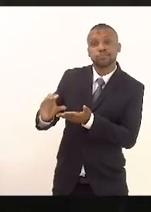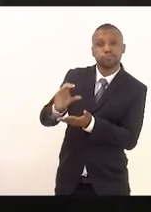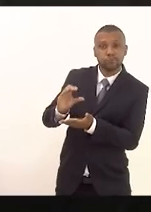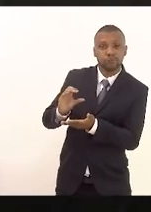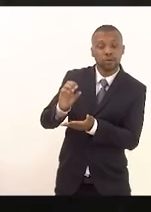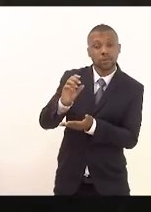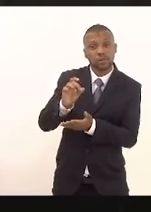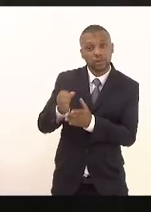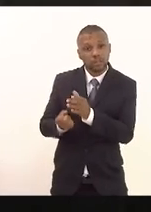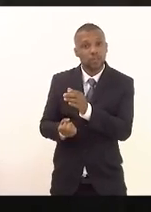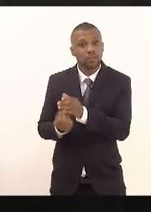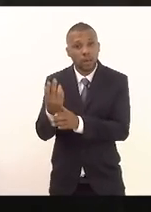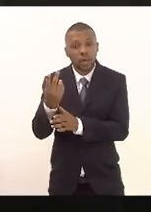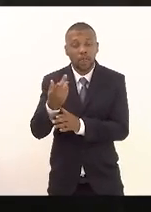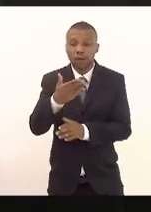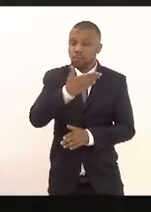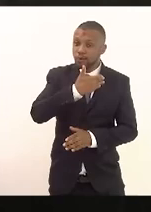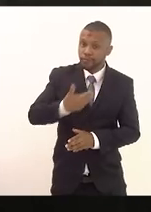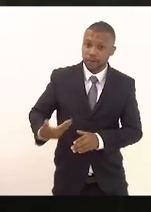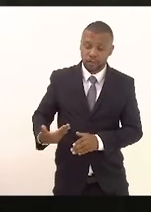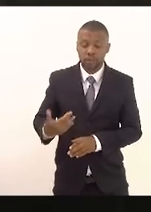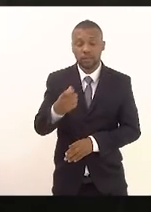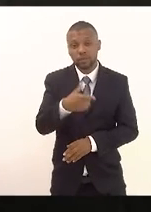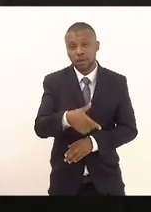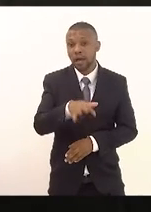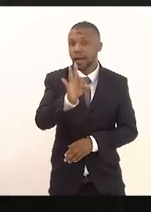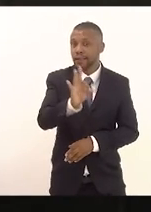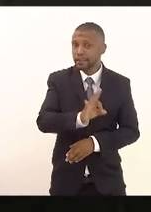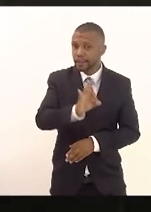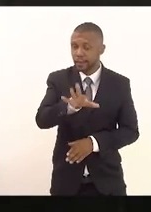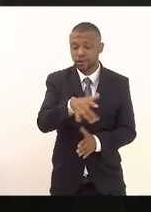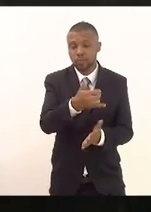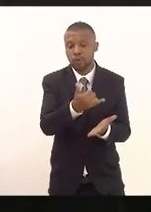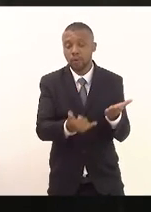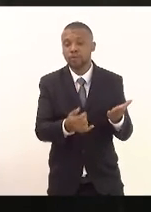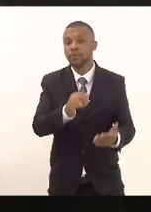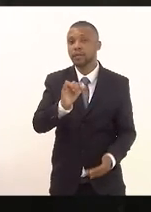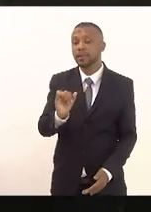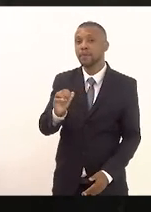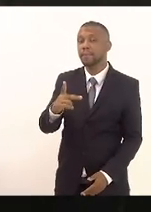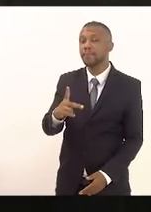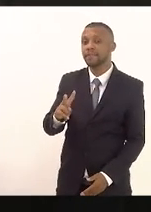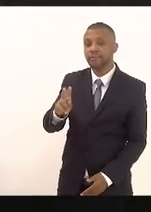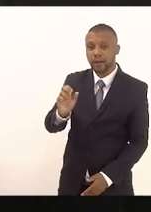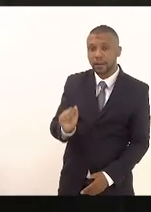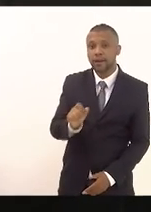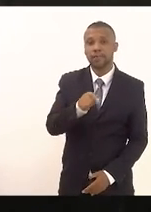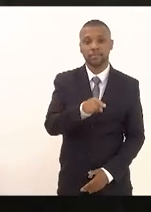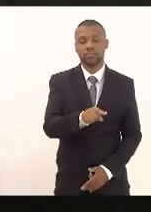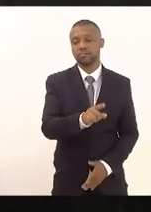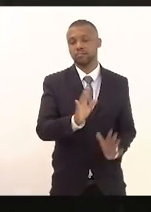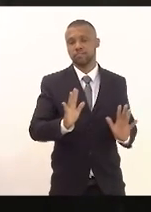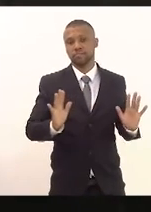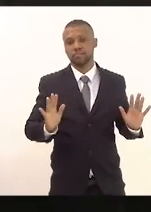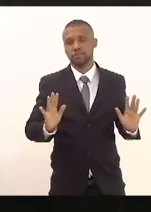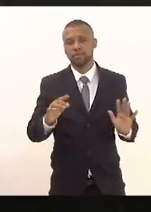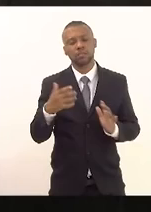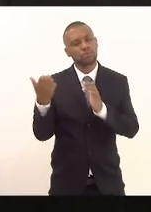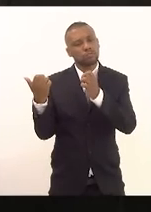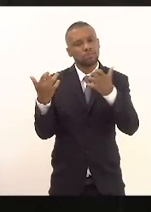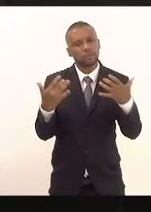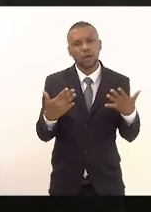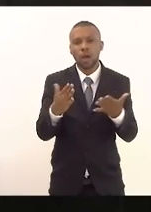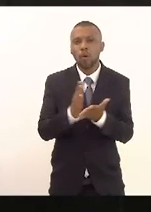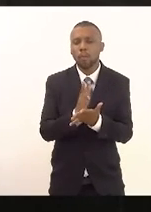que é o próprio IPVA então eu citei algumas algumas questões